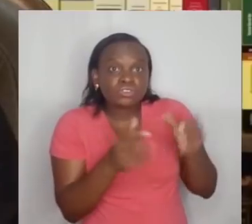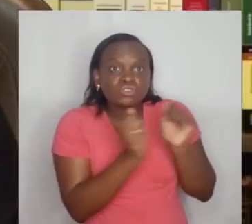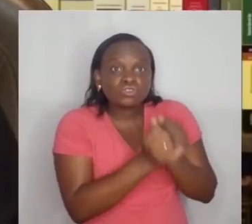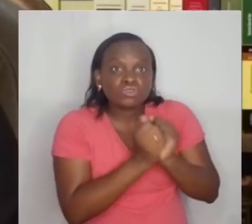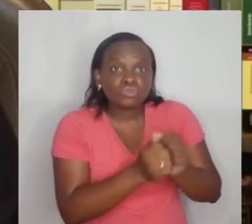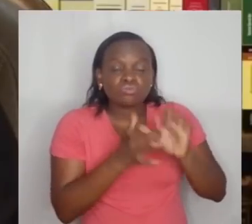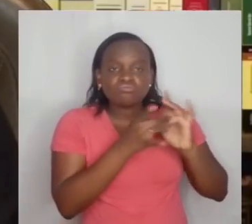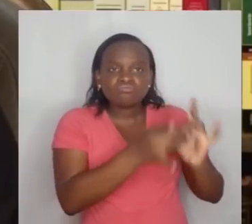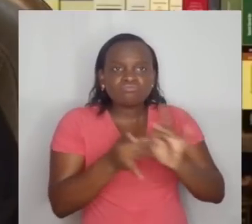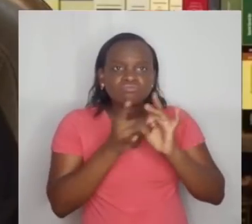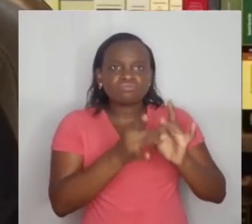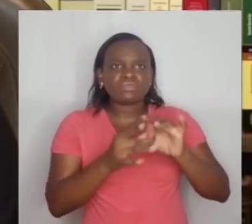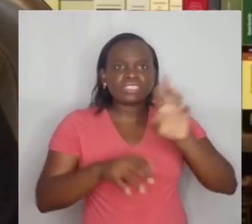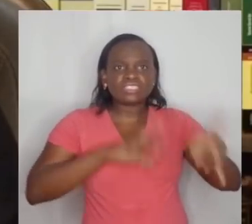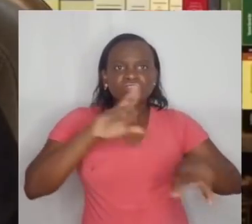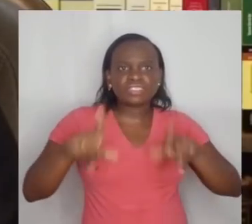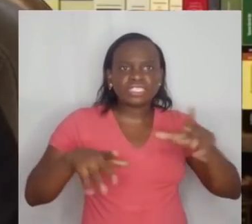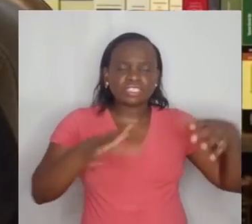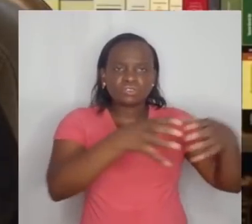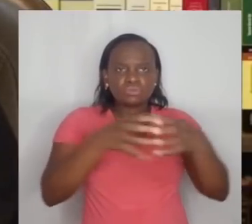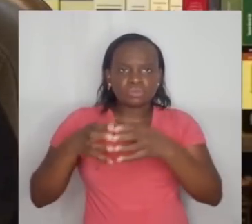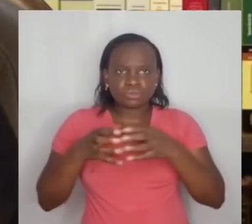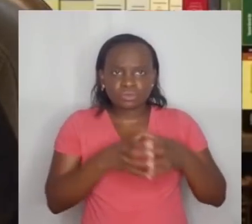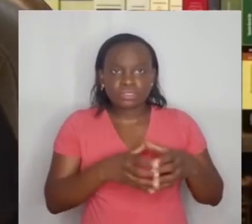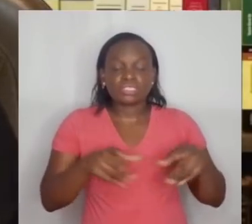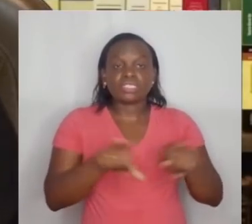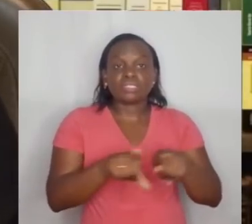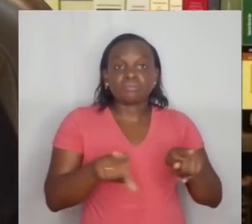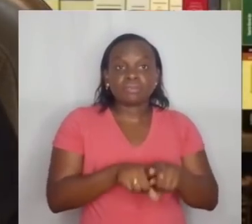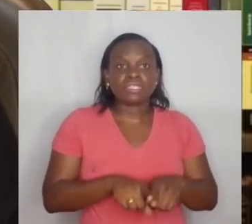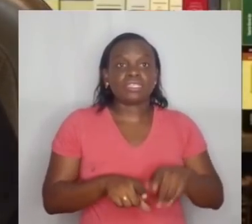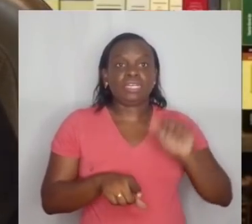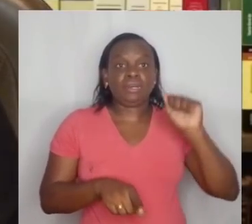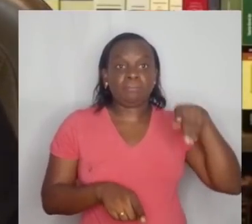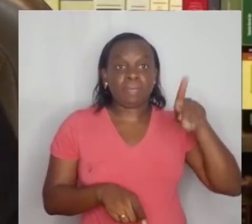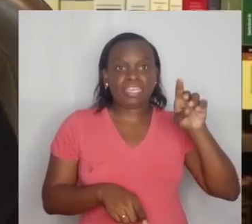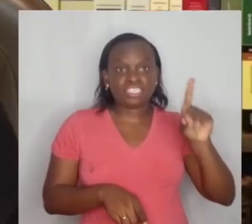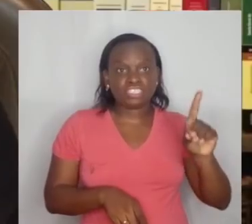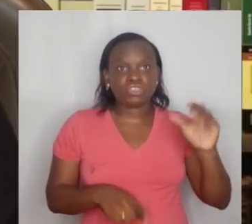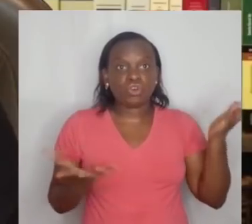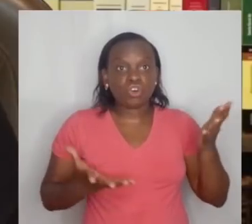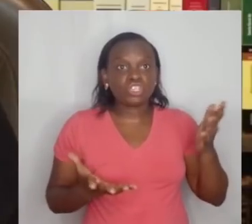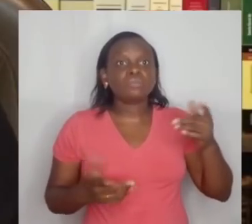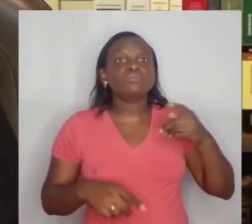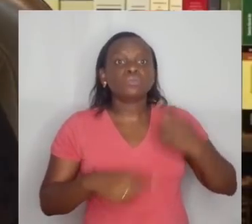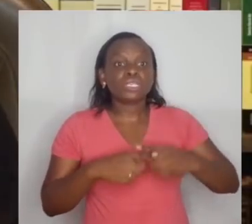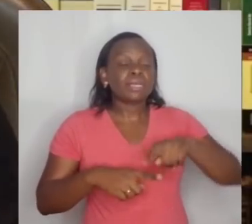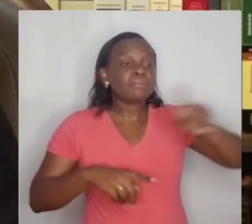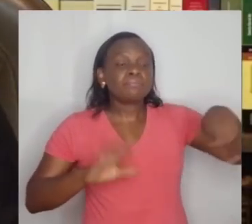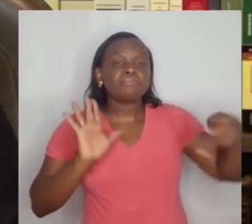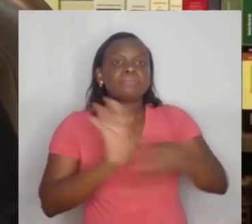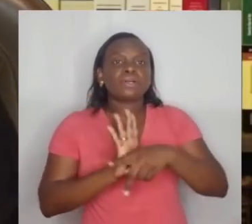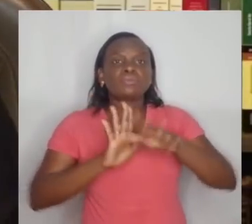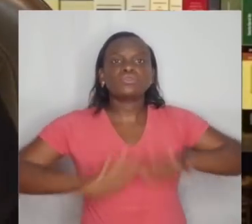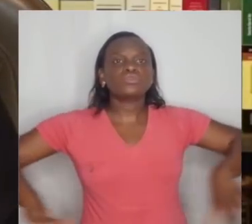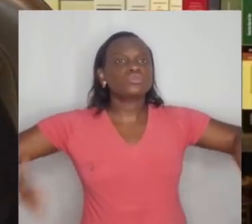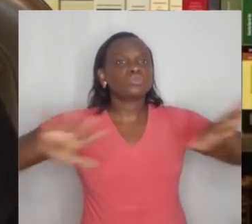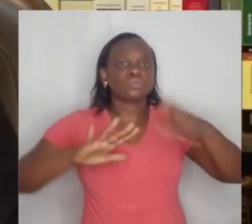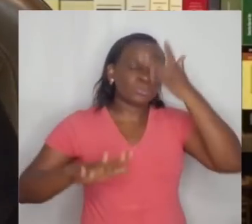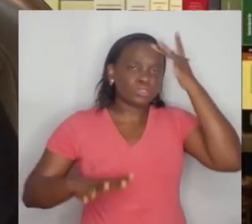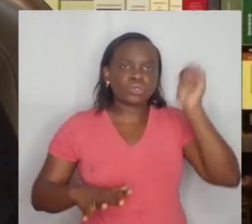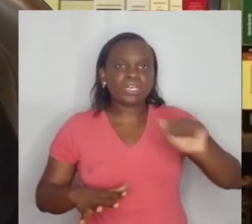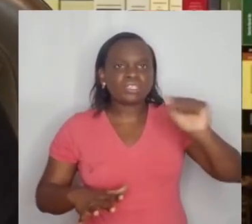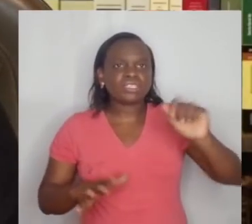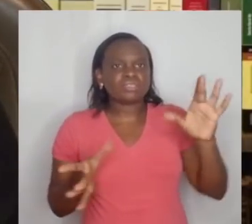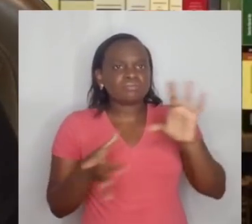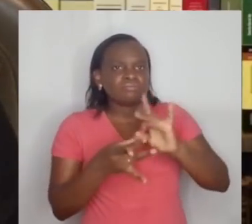coletivo, da união de distintas instâncias da AMPED e de uma AMPED que só é o que é porque é nossa, porque é de todos